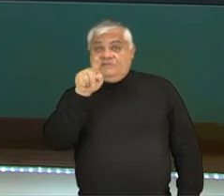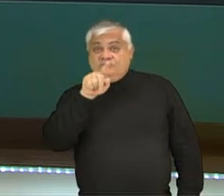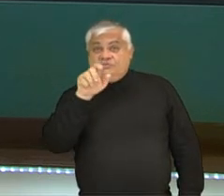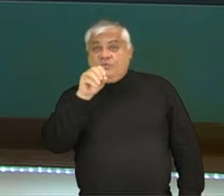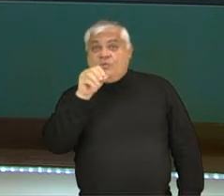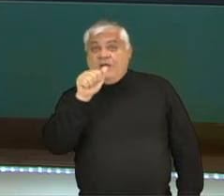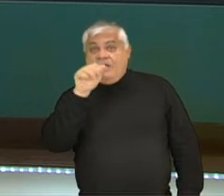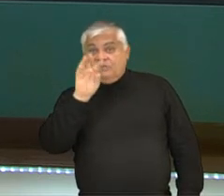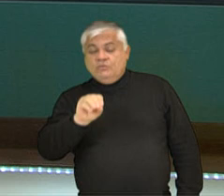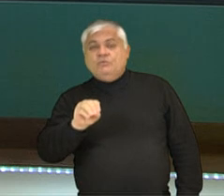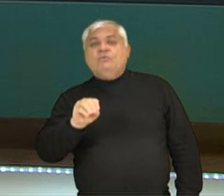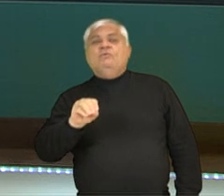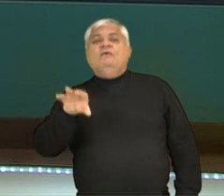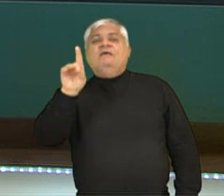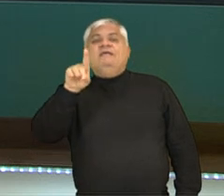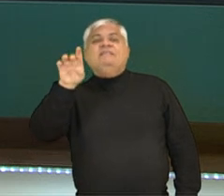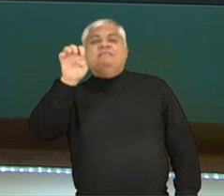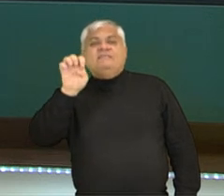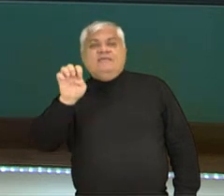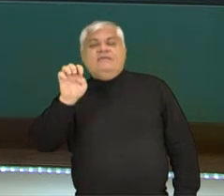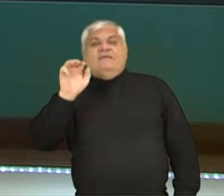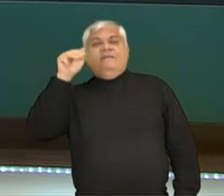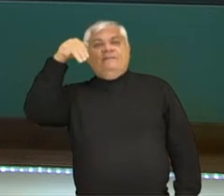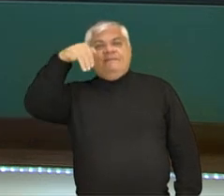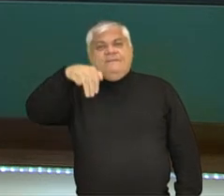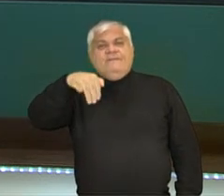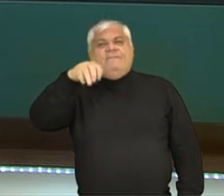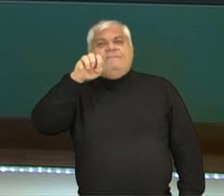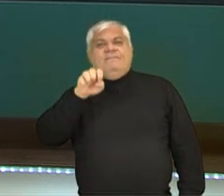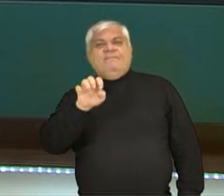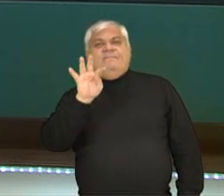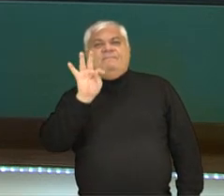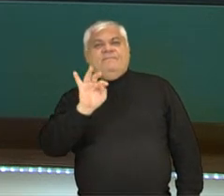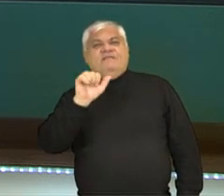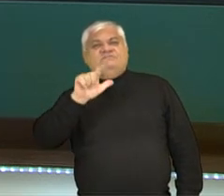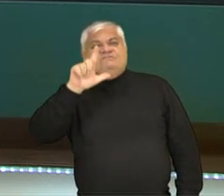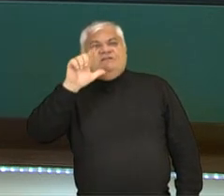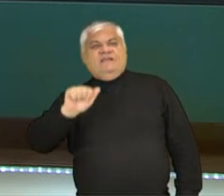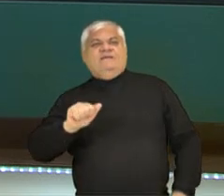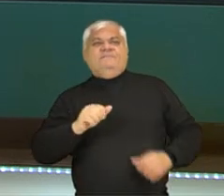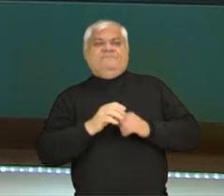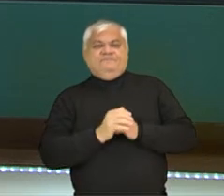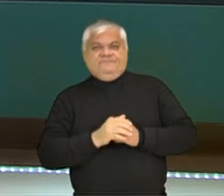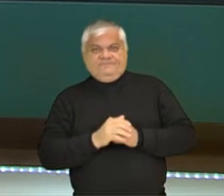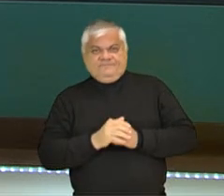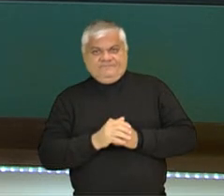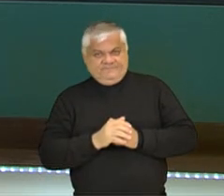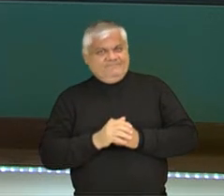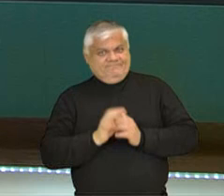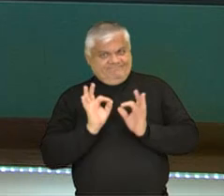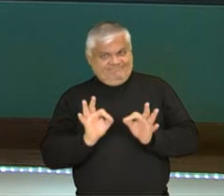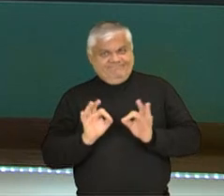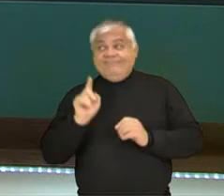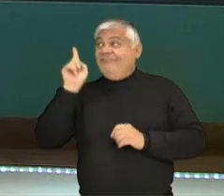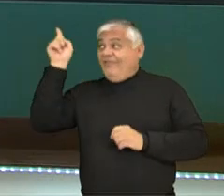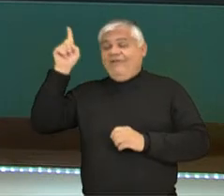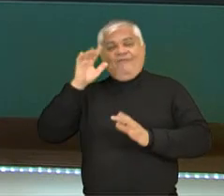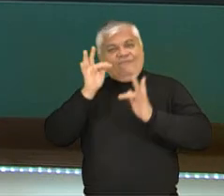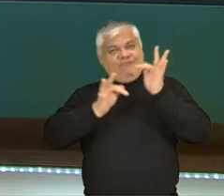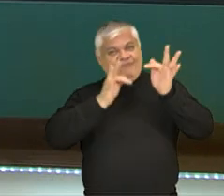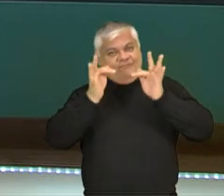Benzoato, benz de benzeno, oato de éster, benzoato de